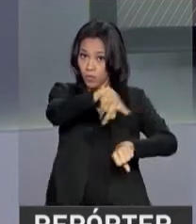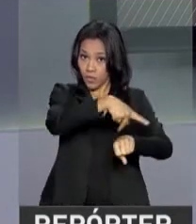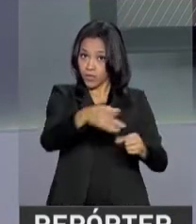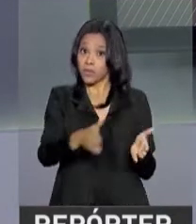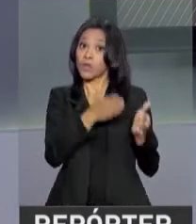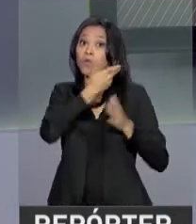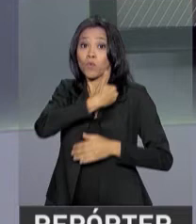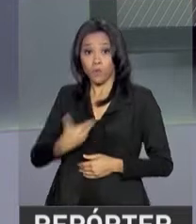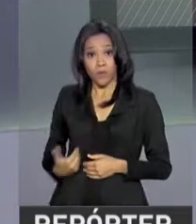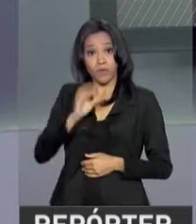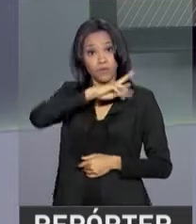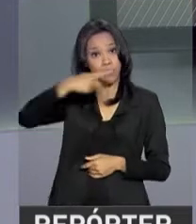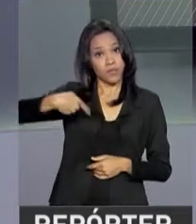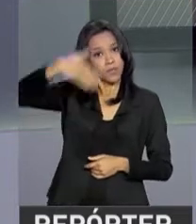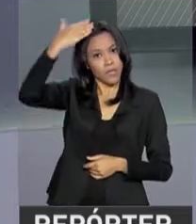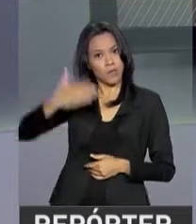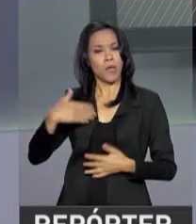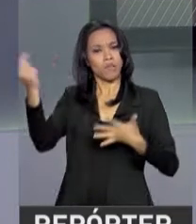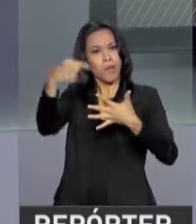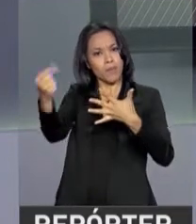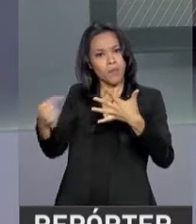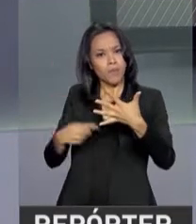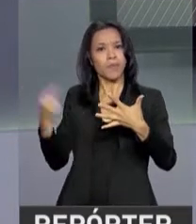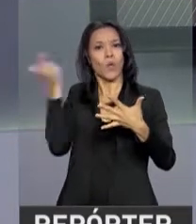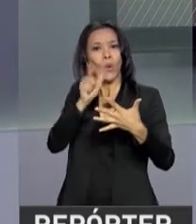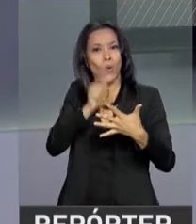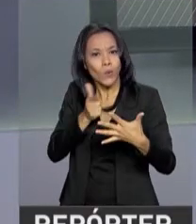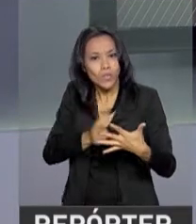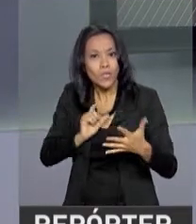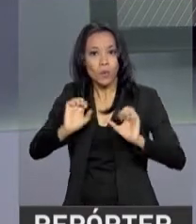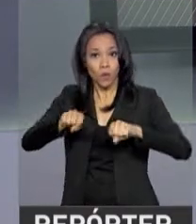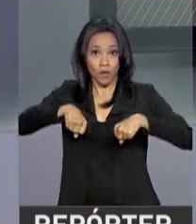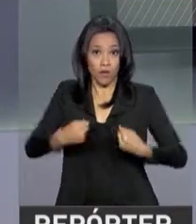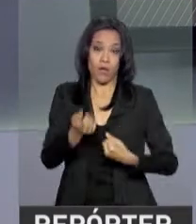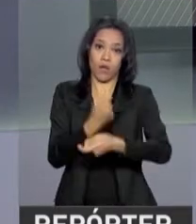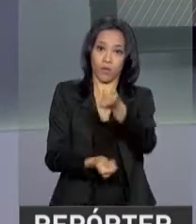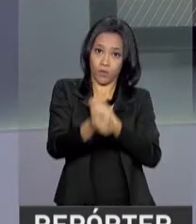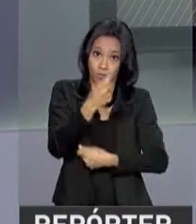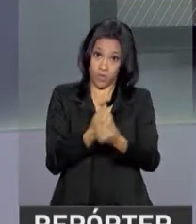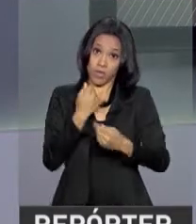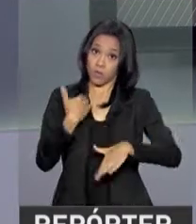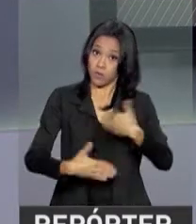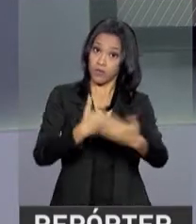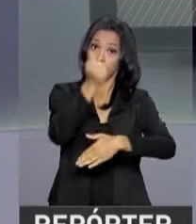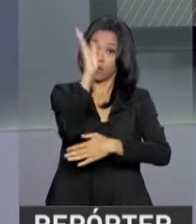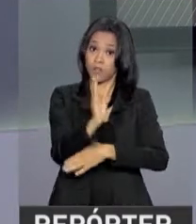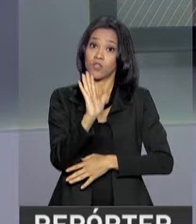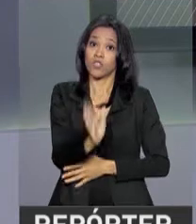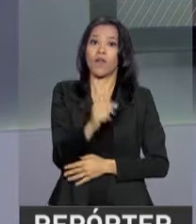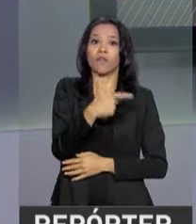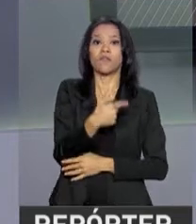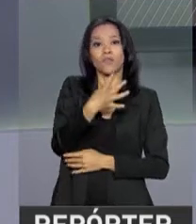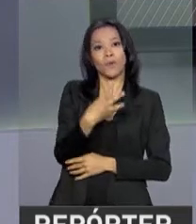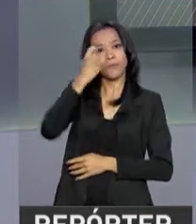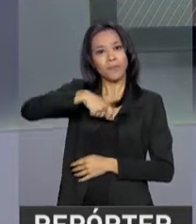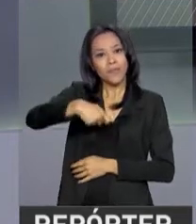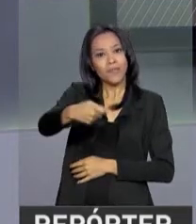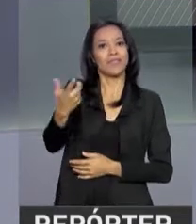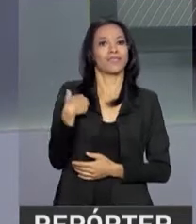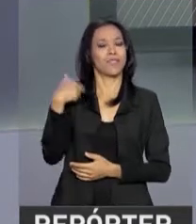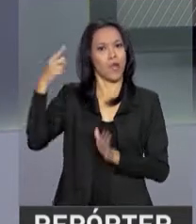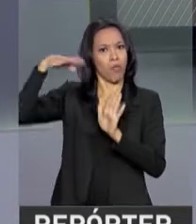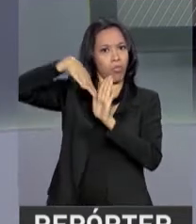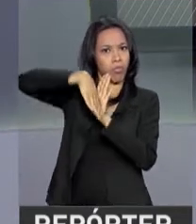presidente Michel Temer mostra avanços com a retomada da economia e o crescimento brasileiro. Já são 24 meses de governo com